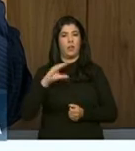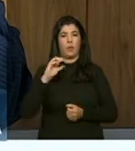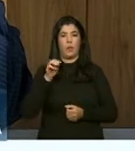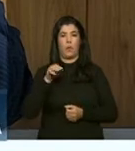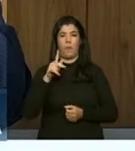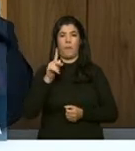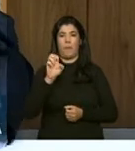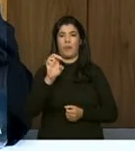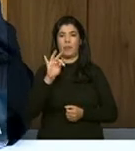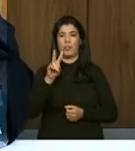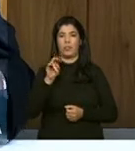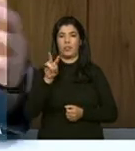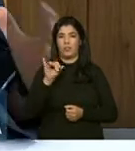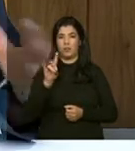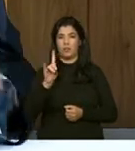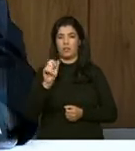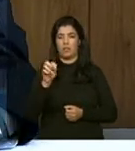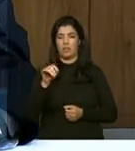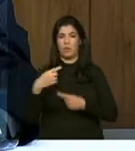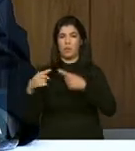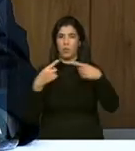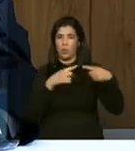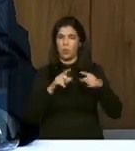é indiscutível que já